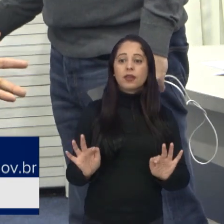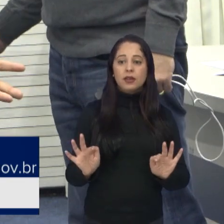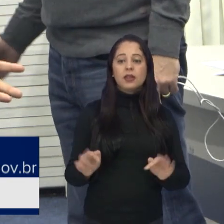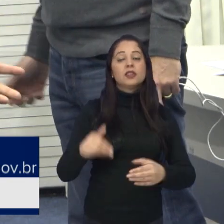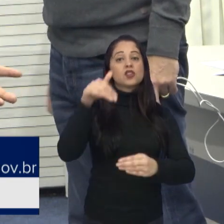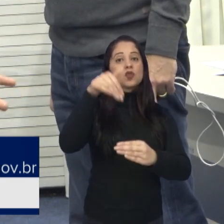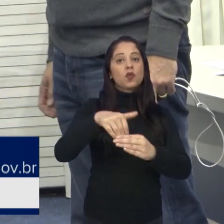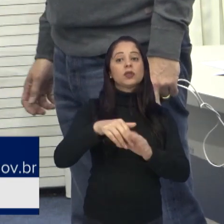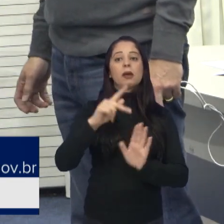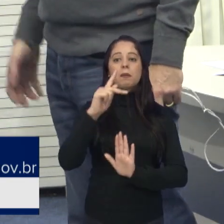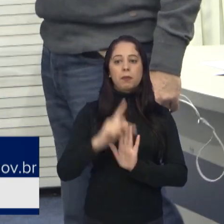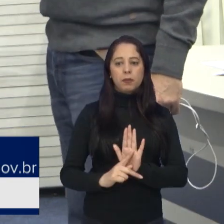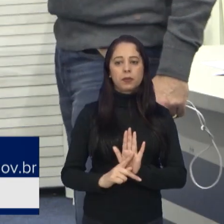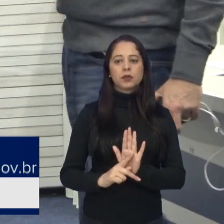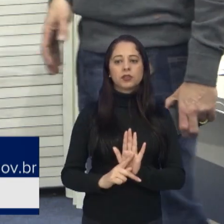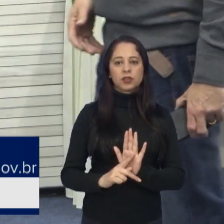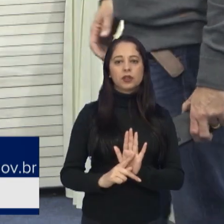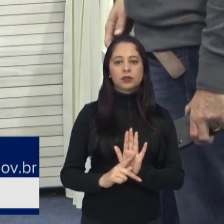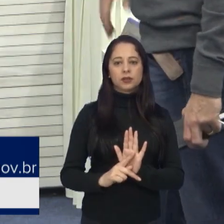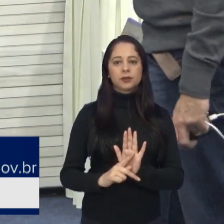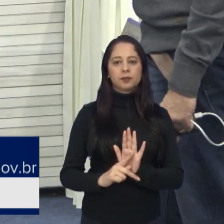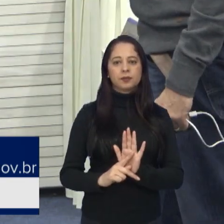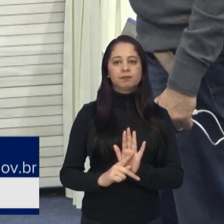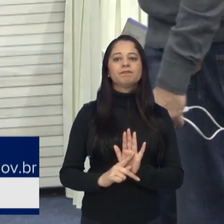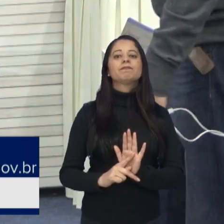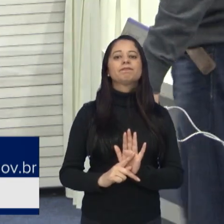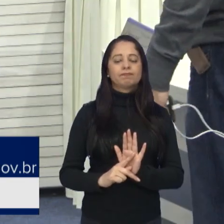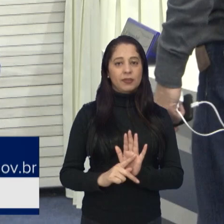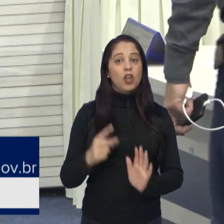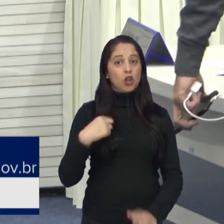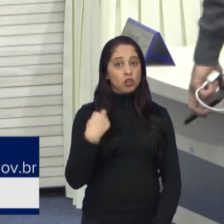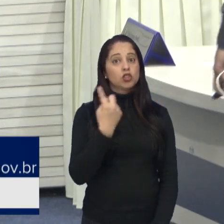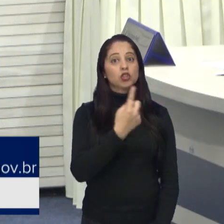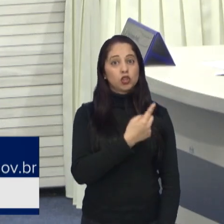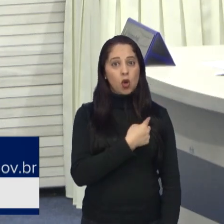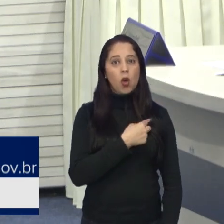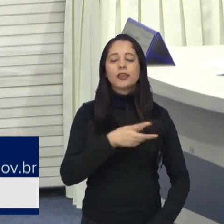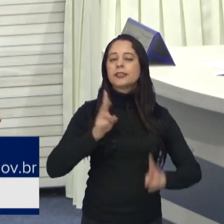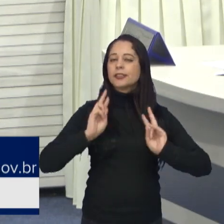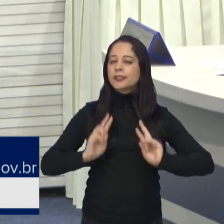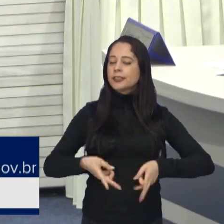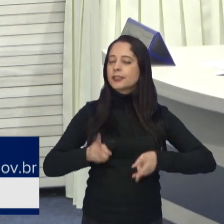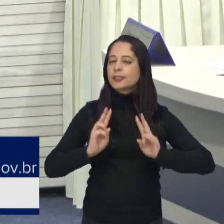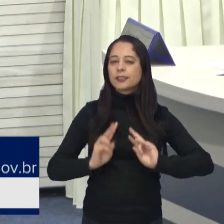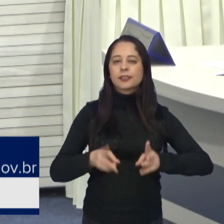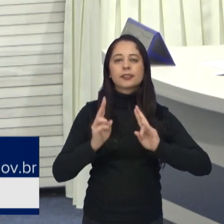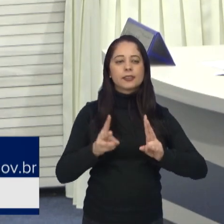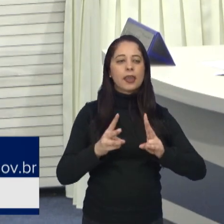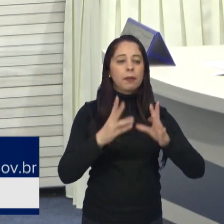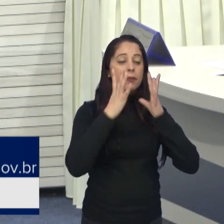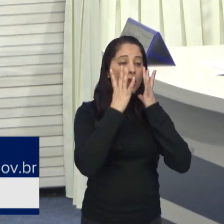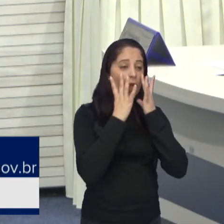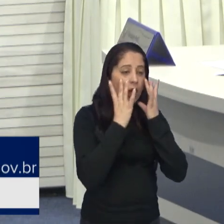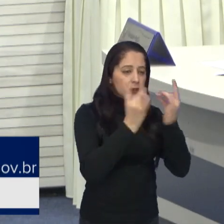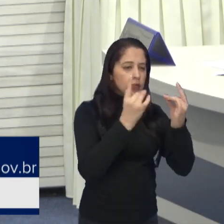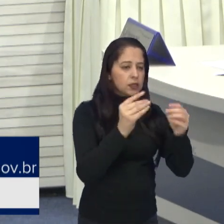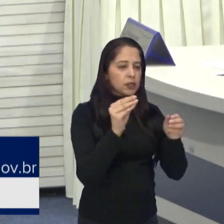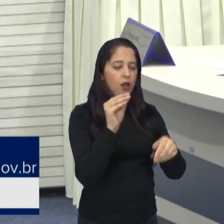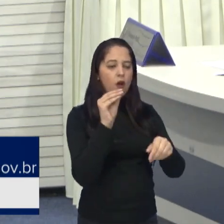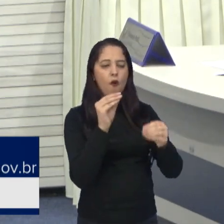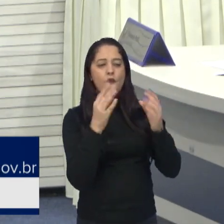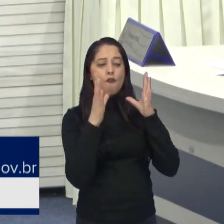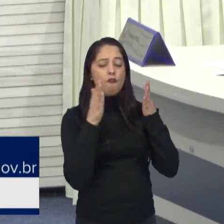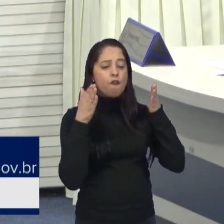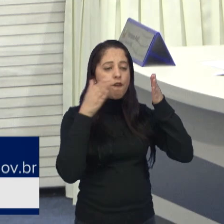esse projeto aqui e quero dizer para a nossa cidade, nós olhamos muito a questão social nesse projeto, que